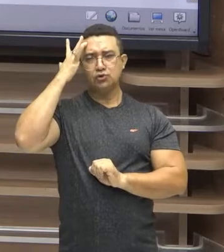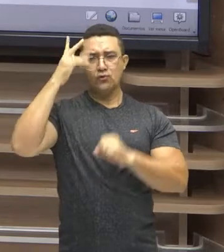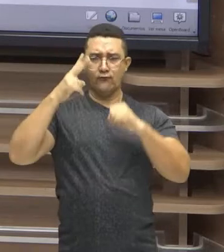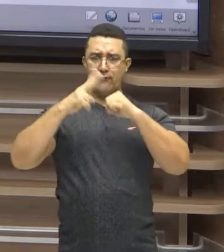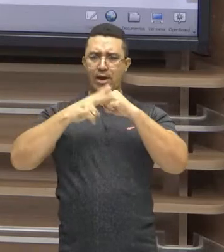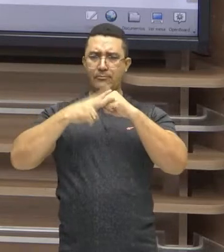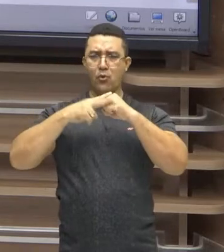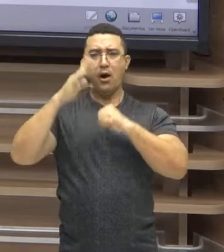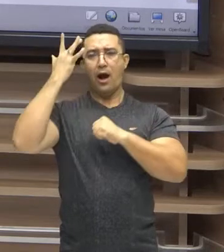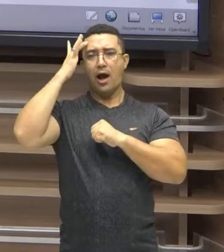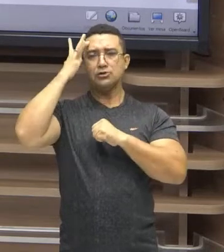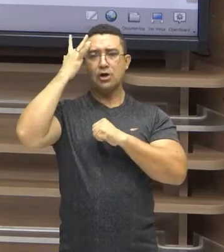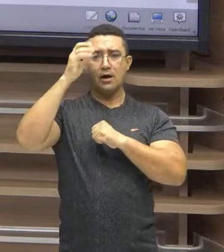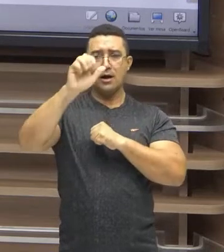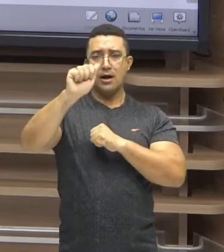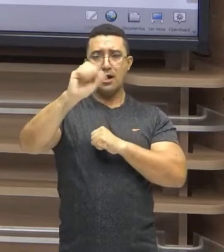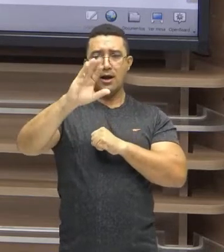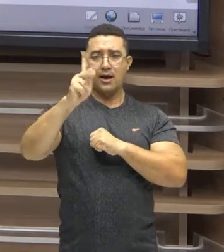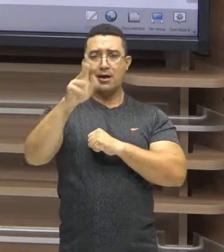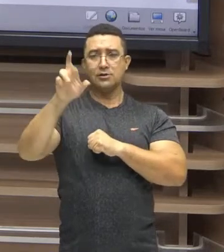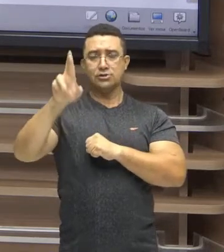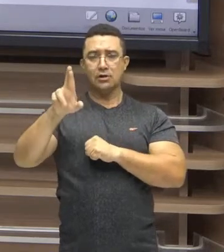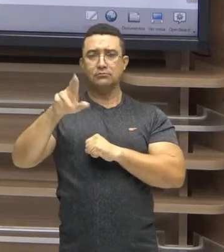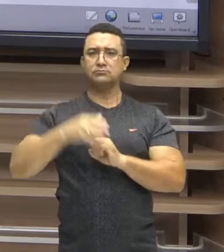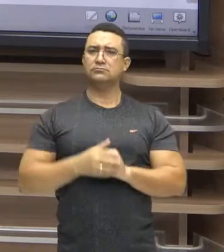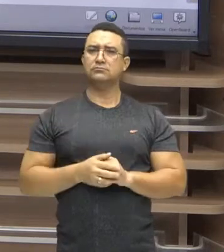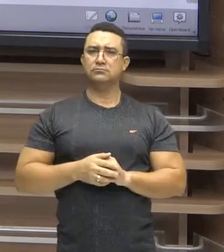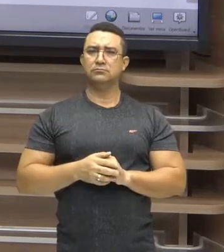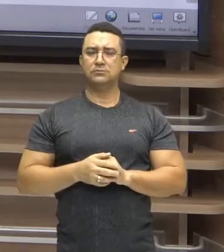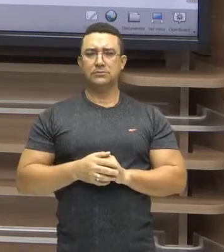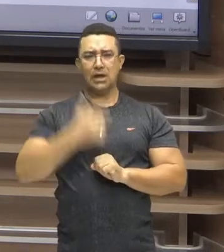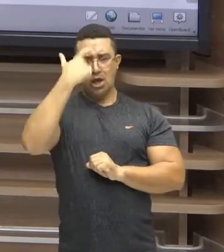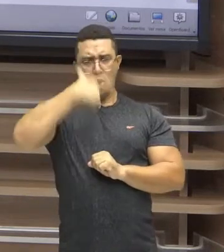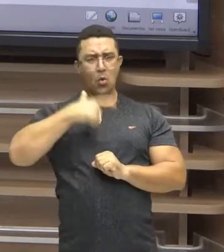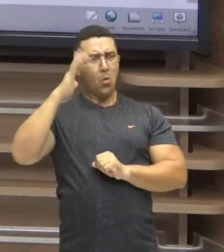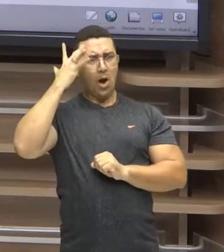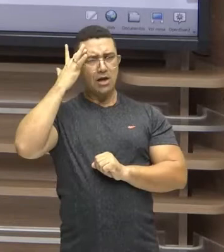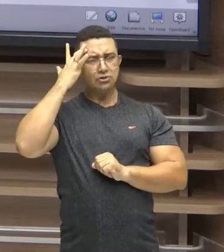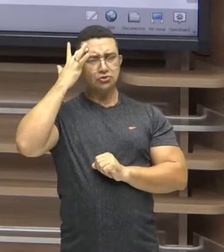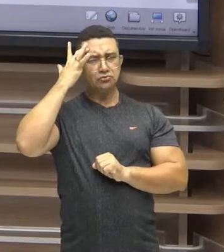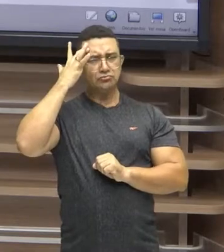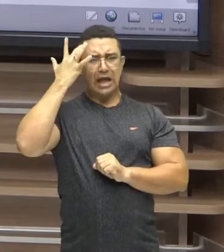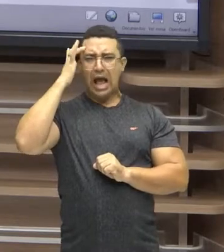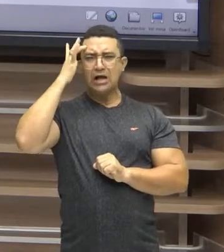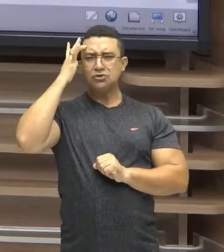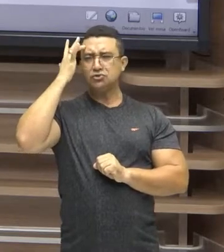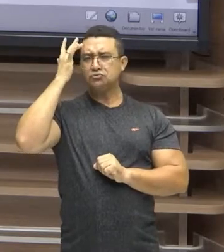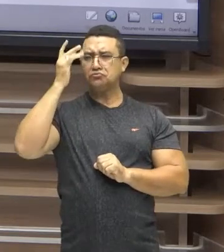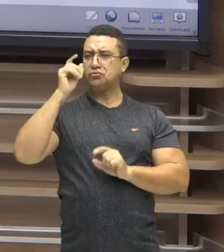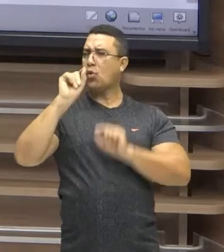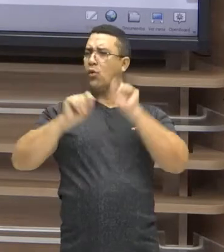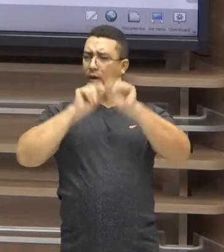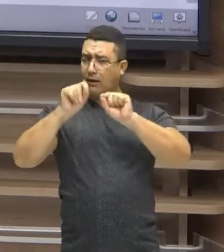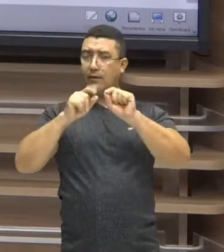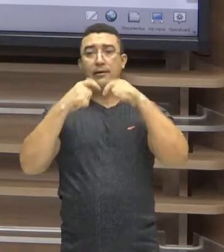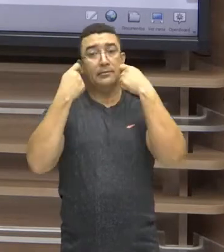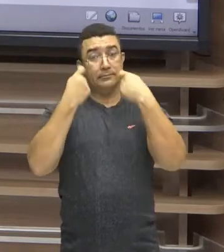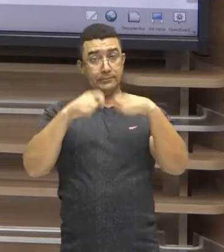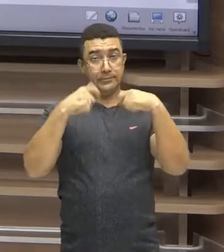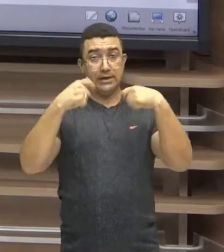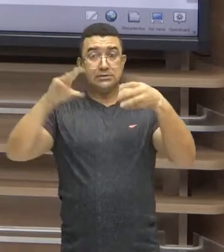achar, eu acho. Aí você vai perguntar, professor, mas acha o quê? O que o senhor acha? Precisa de um complemento,